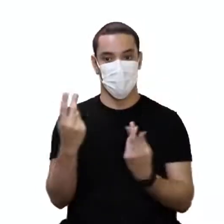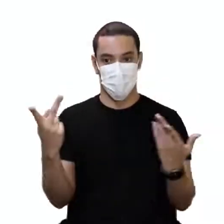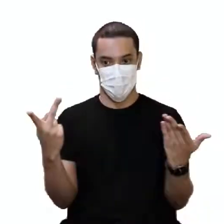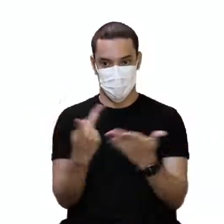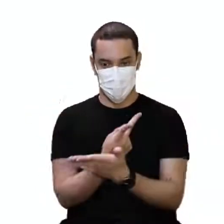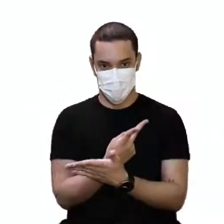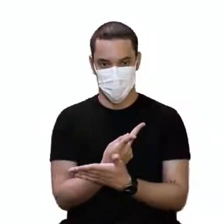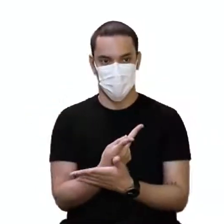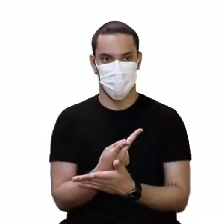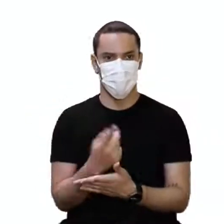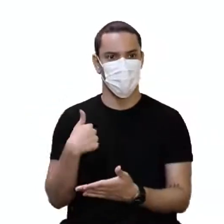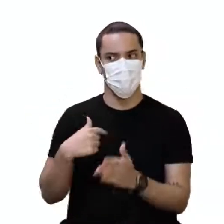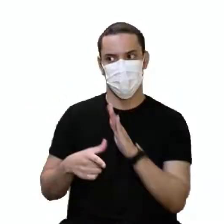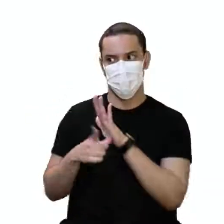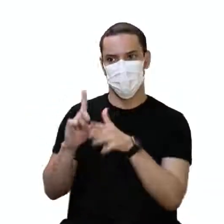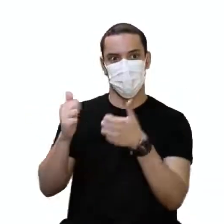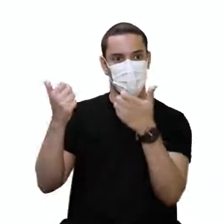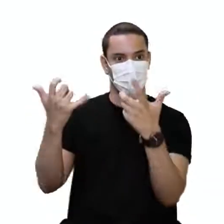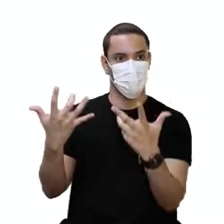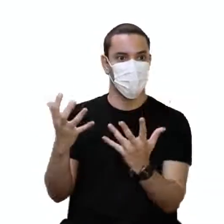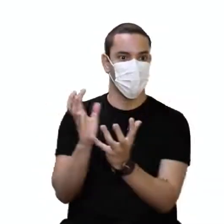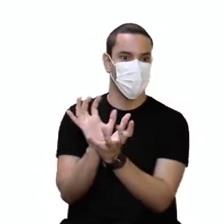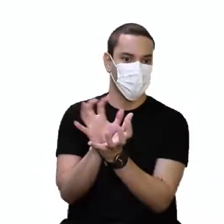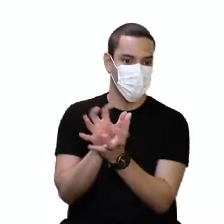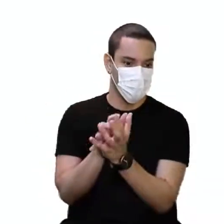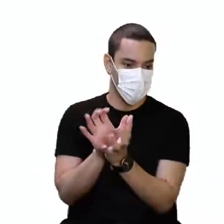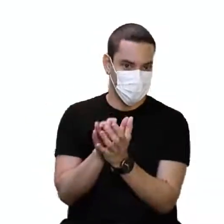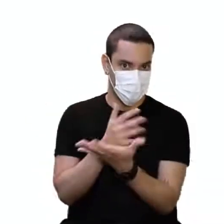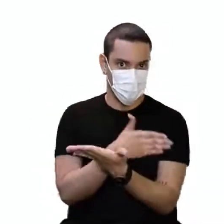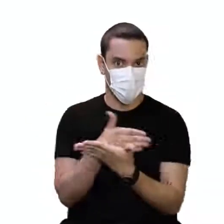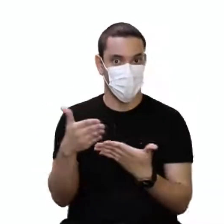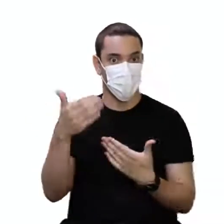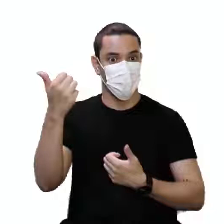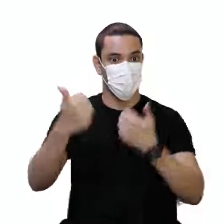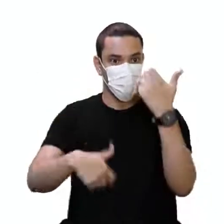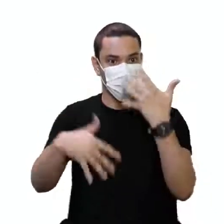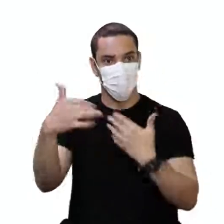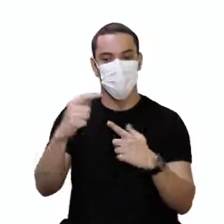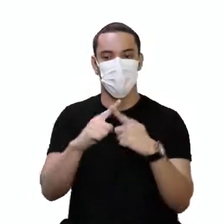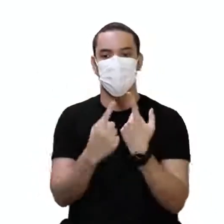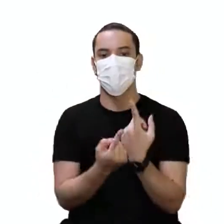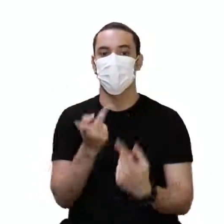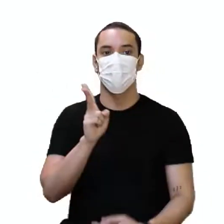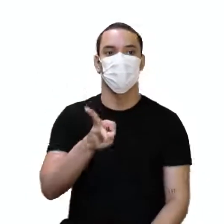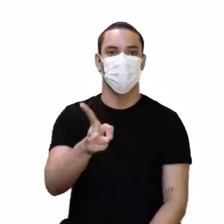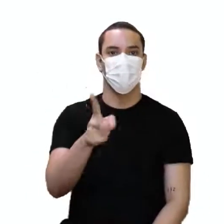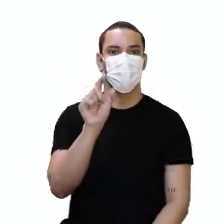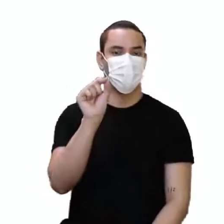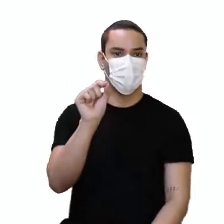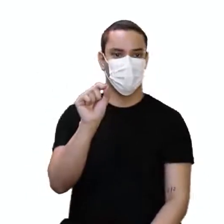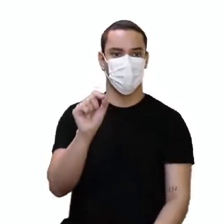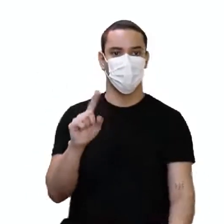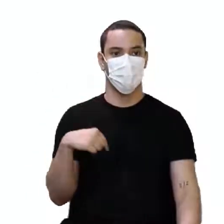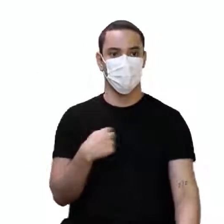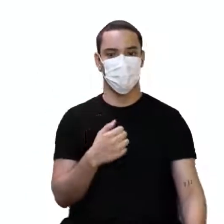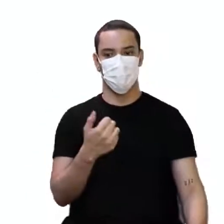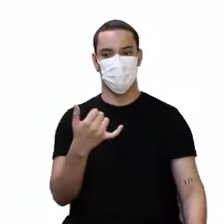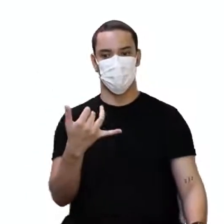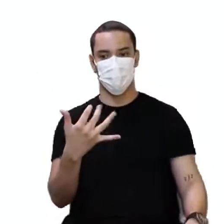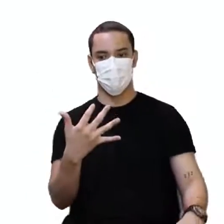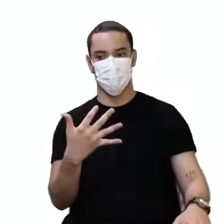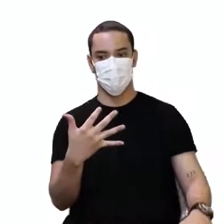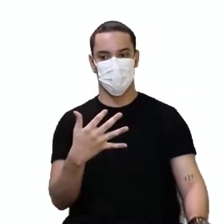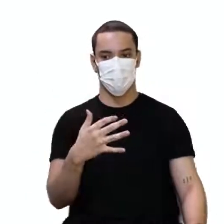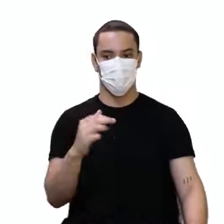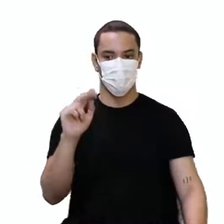processo. A gente comentou aqui com o jacaré, né? Iniciamos isso aqui com o jacaré, mas vamos dar continuidade. Então, quando a gente fala de